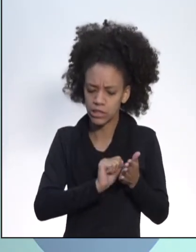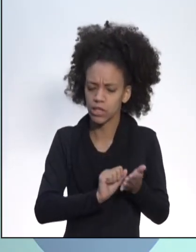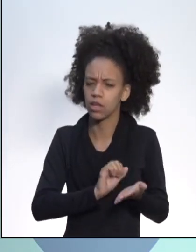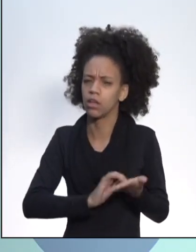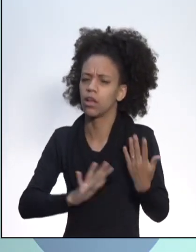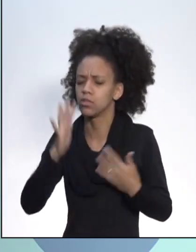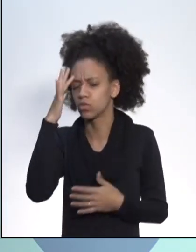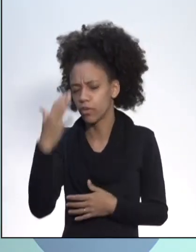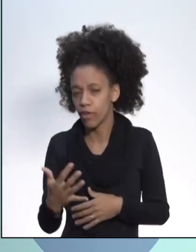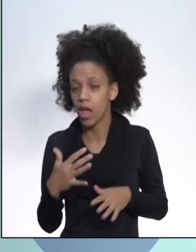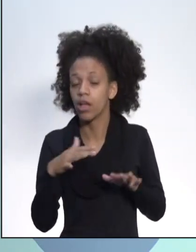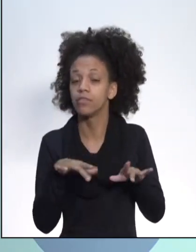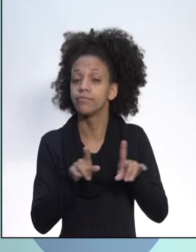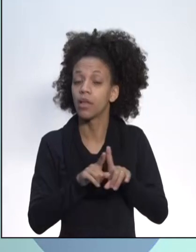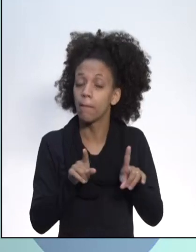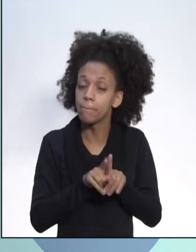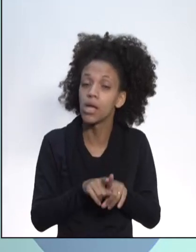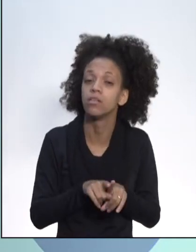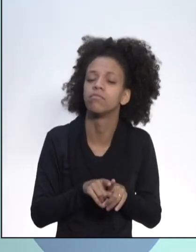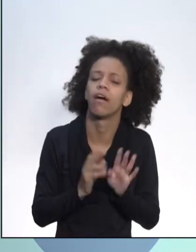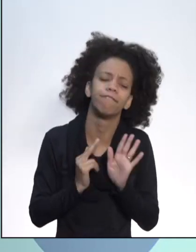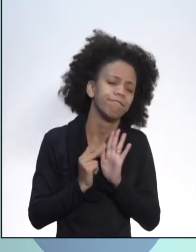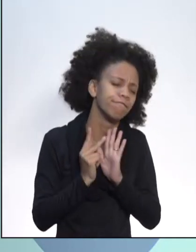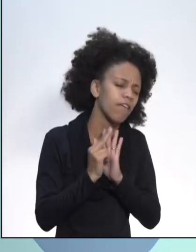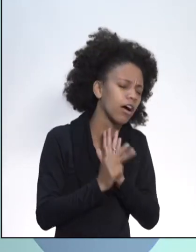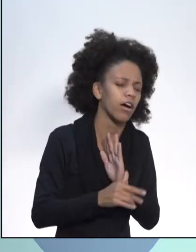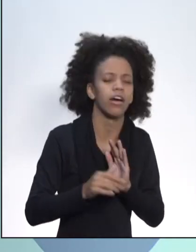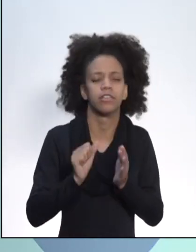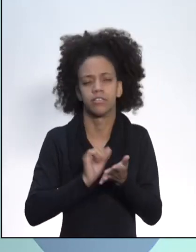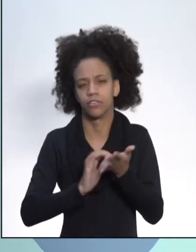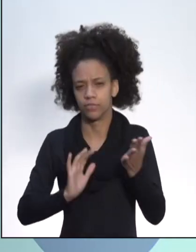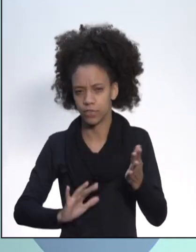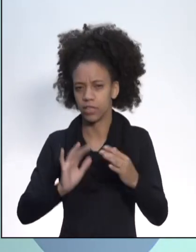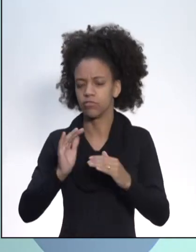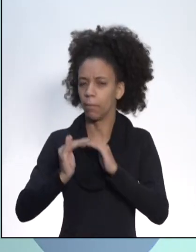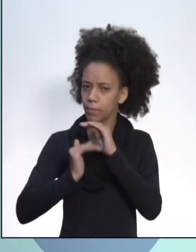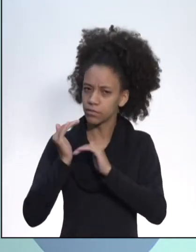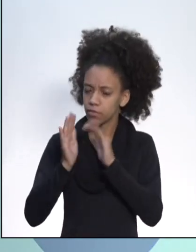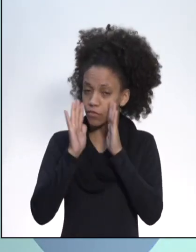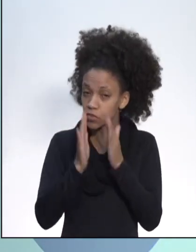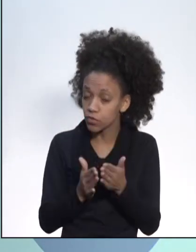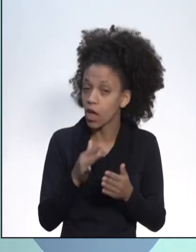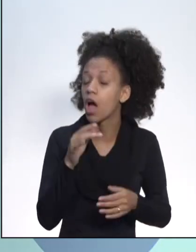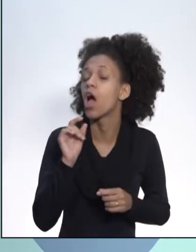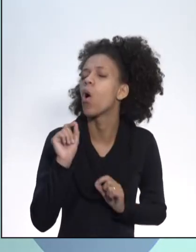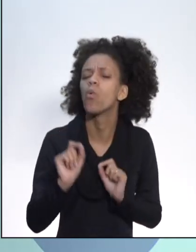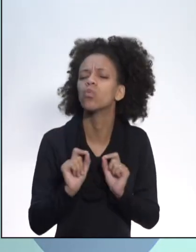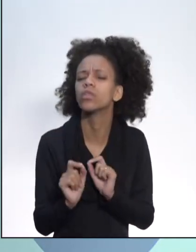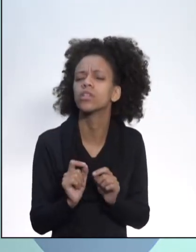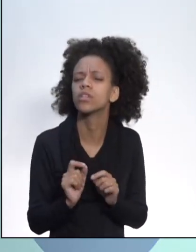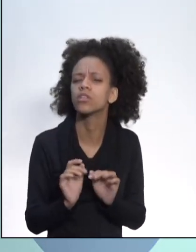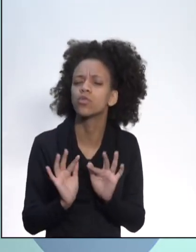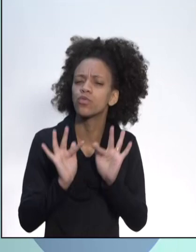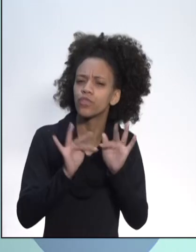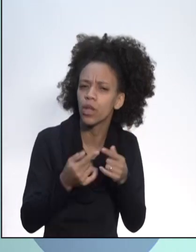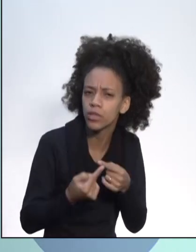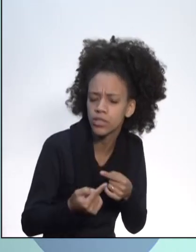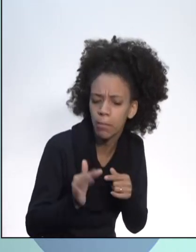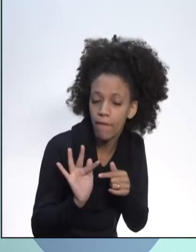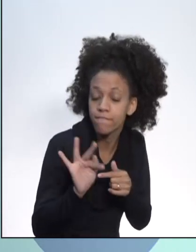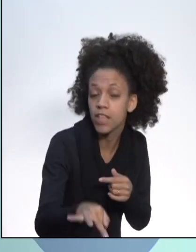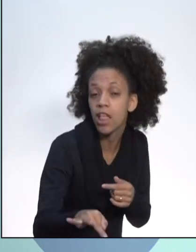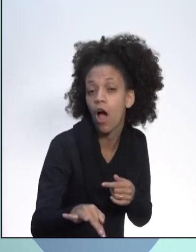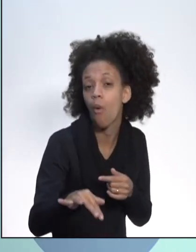história. Então, eu fiz uma série de atividades para desenvolver esse foco. Aí, o que eu vou fazer no final da semana? Eu